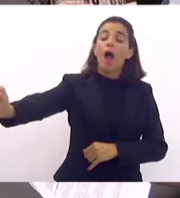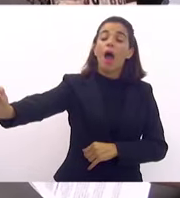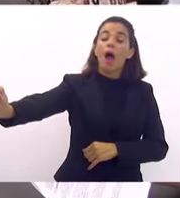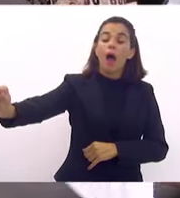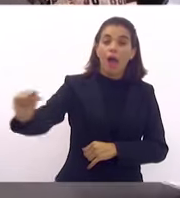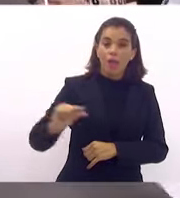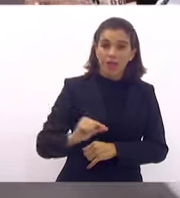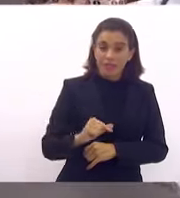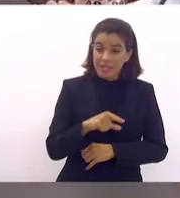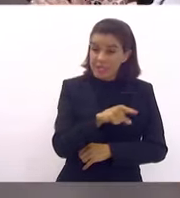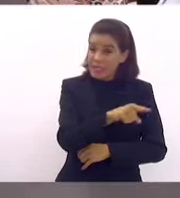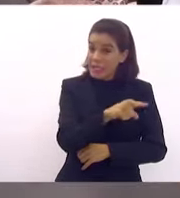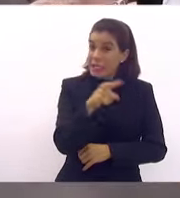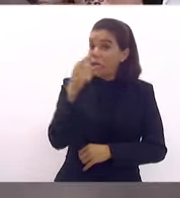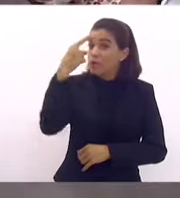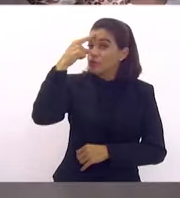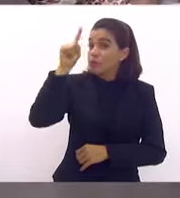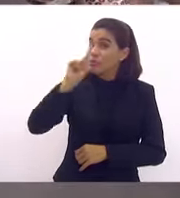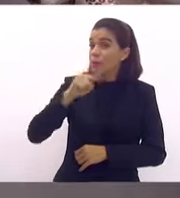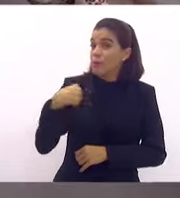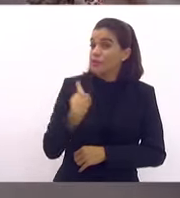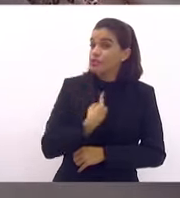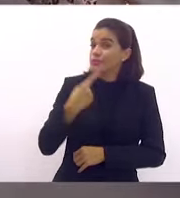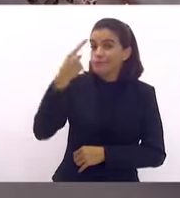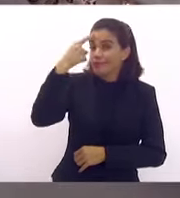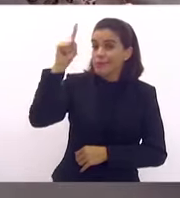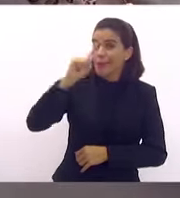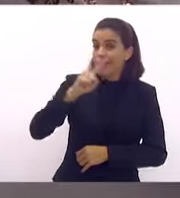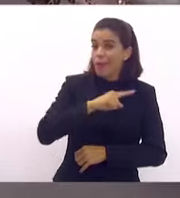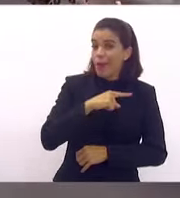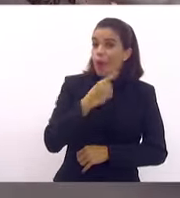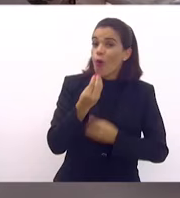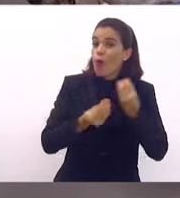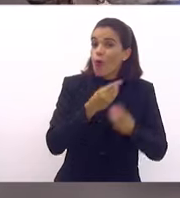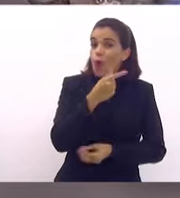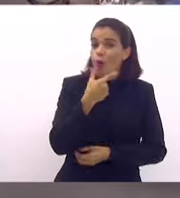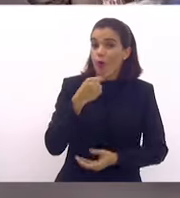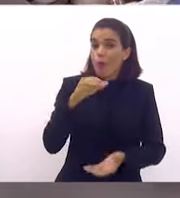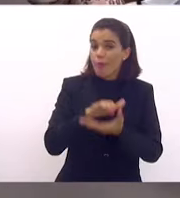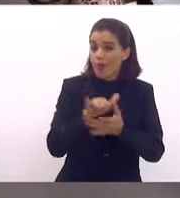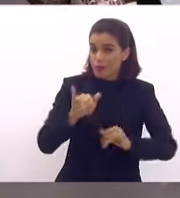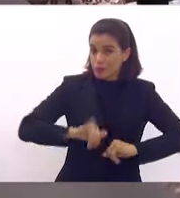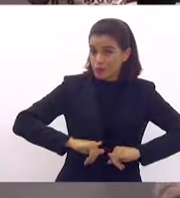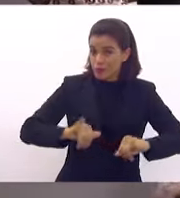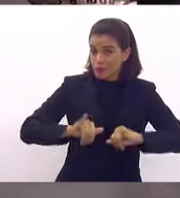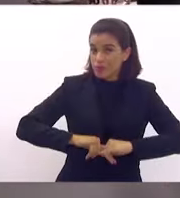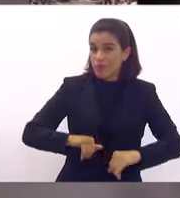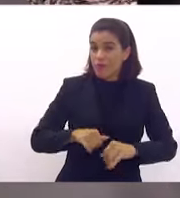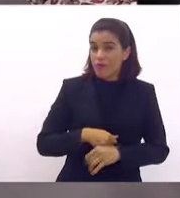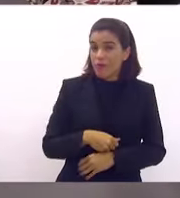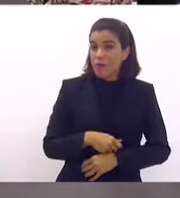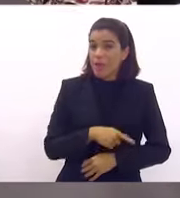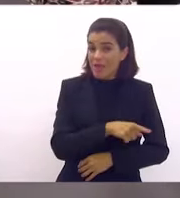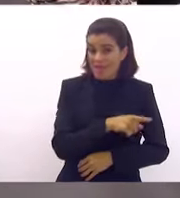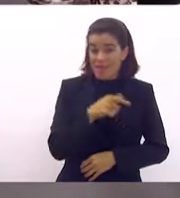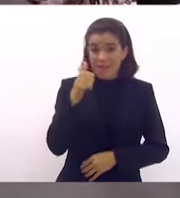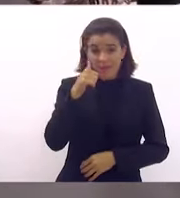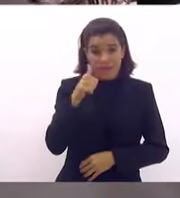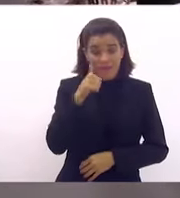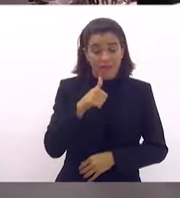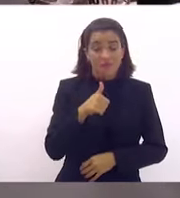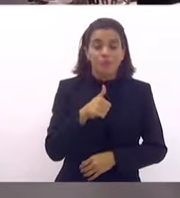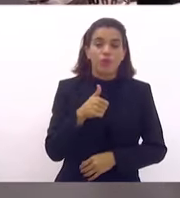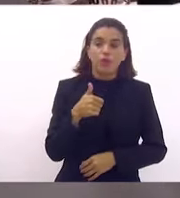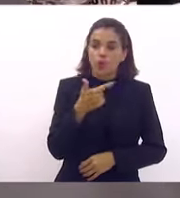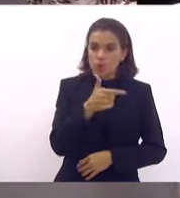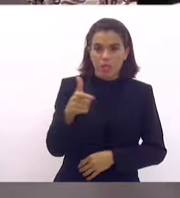gente não faz ideia do quanto ele sofre. É implacável, cara. Pelo amor de Deus. Então, não havendo quem